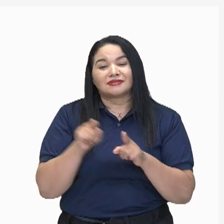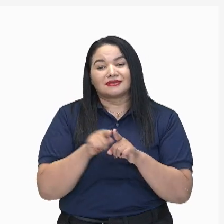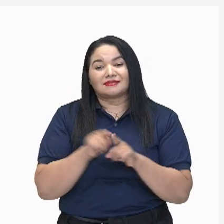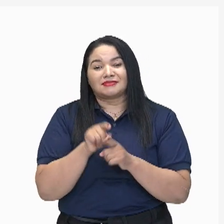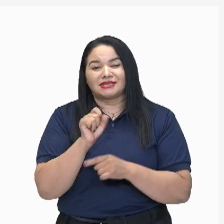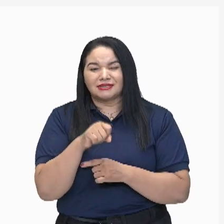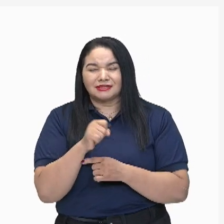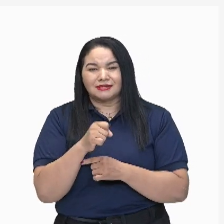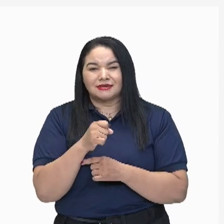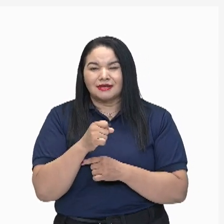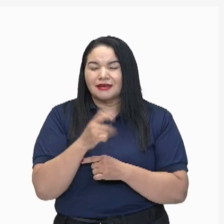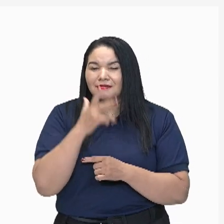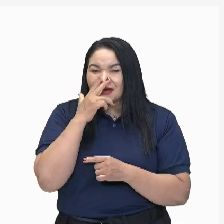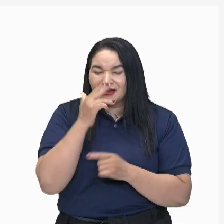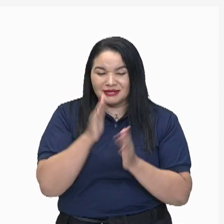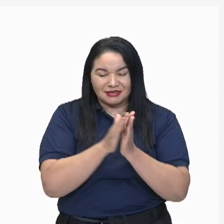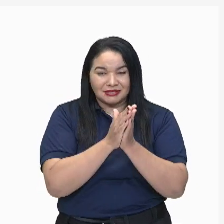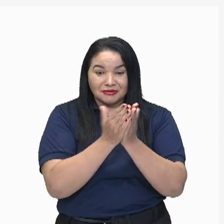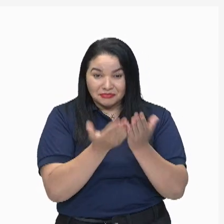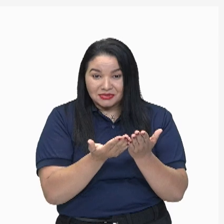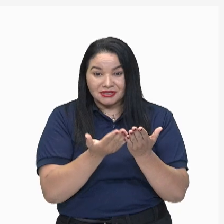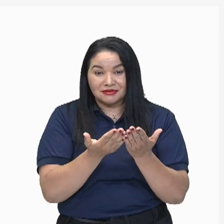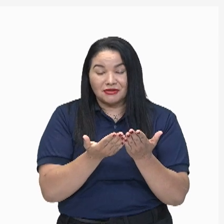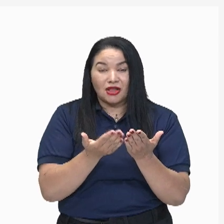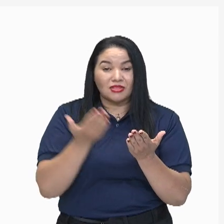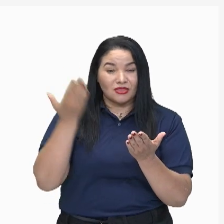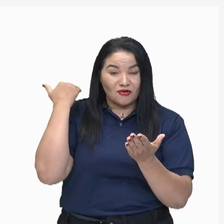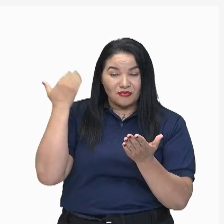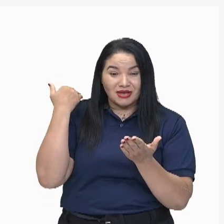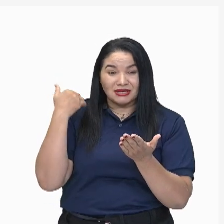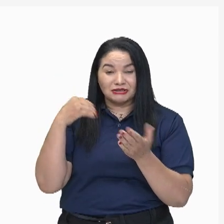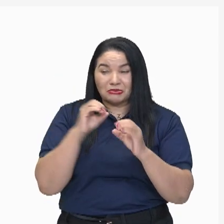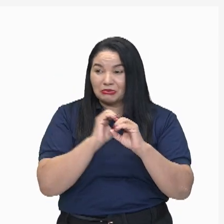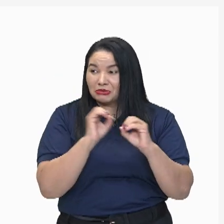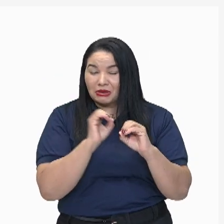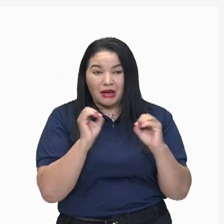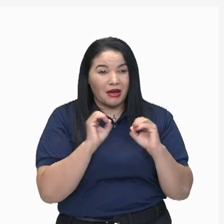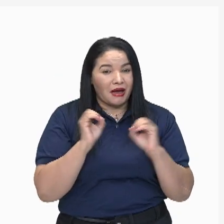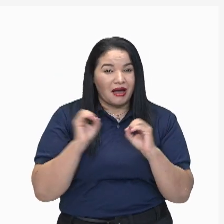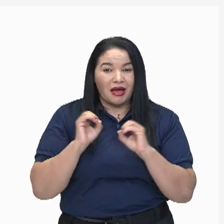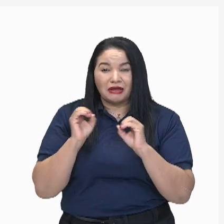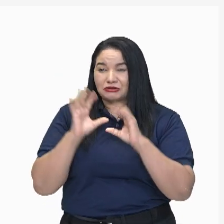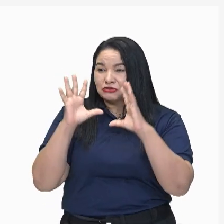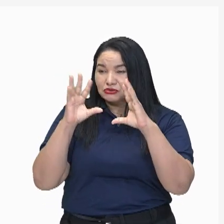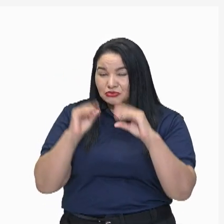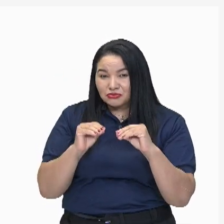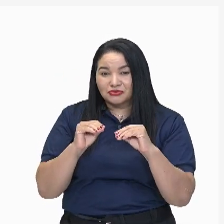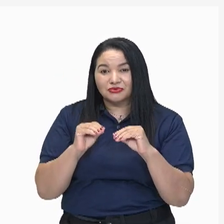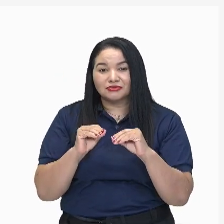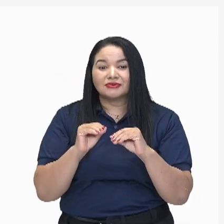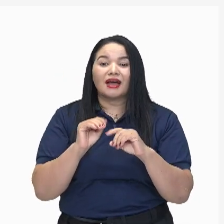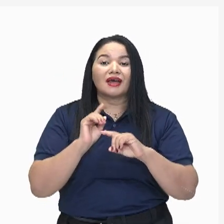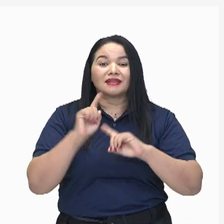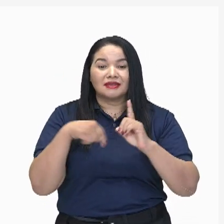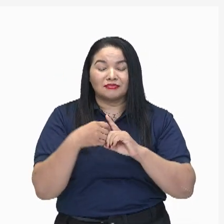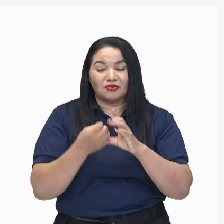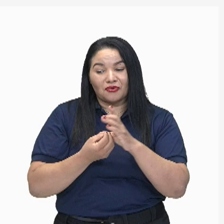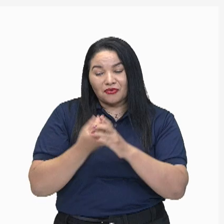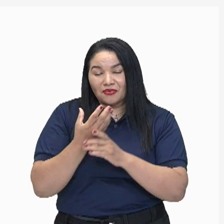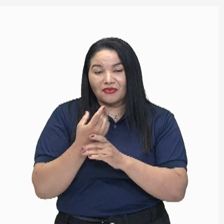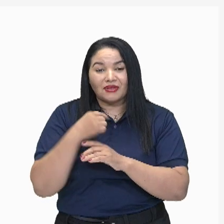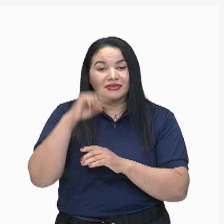bíblica lá da Gênesis, né? No começo não havia nada, era só escuridão. Então sempre houve. Não sei o